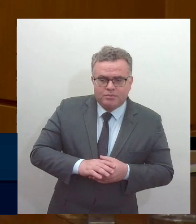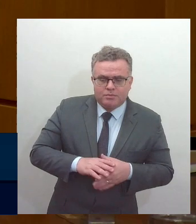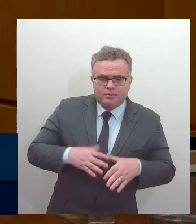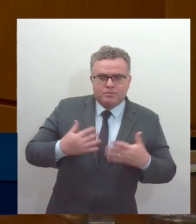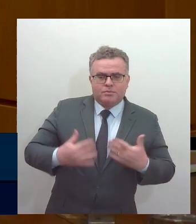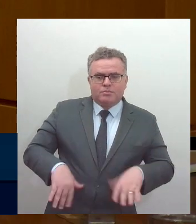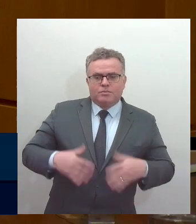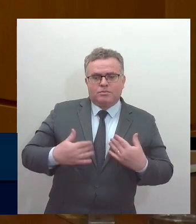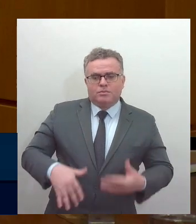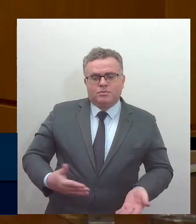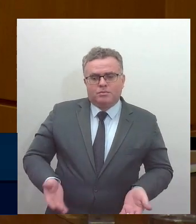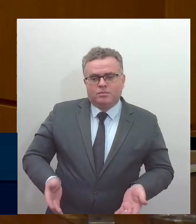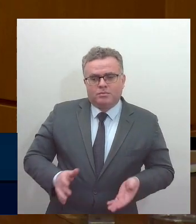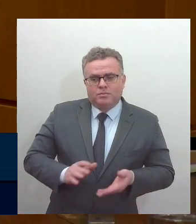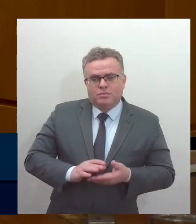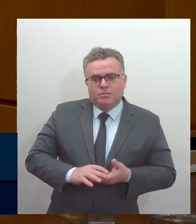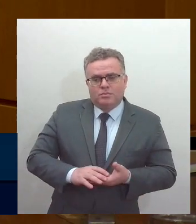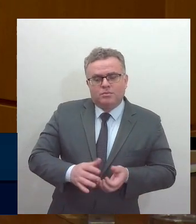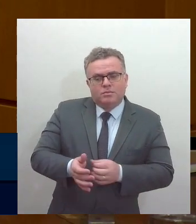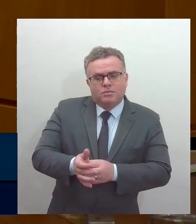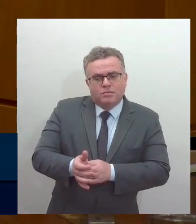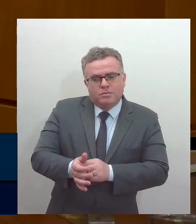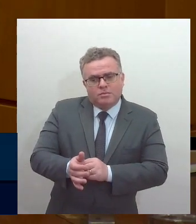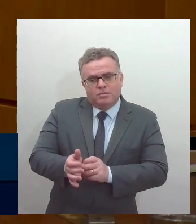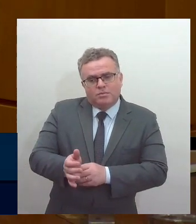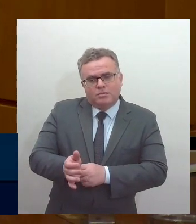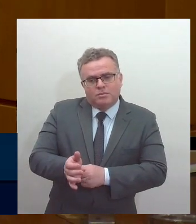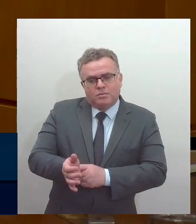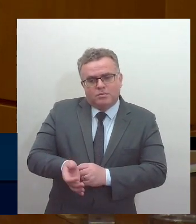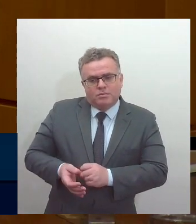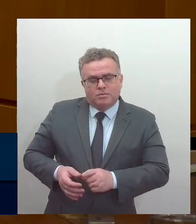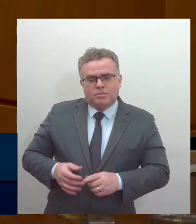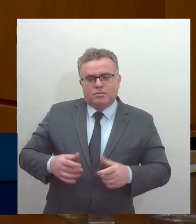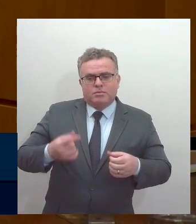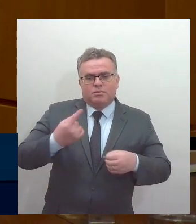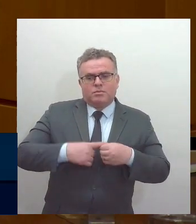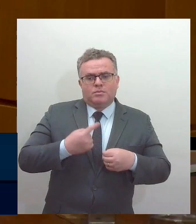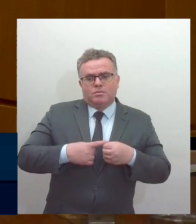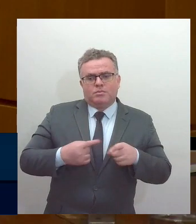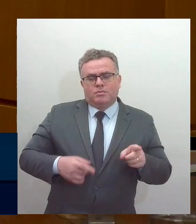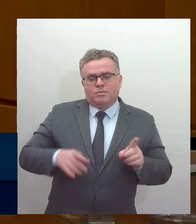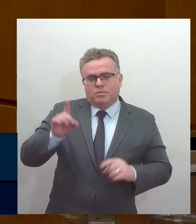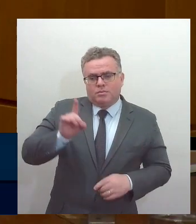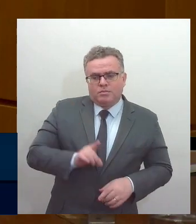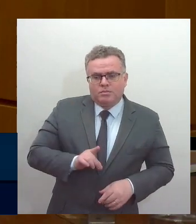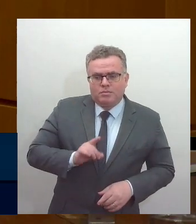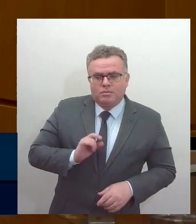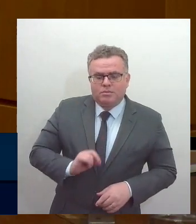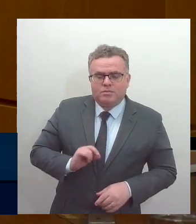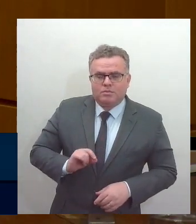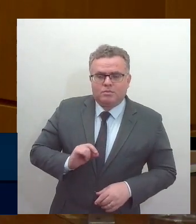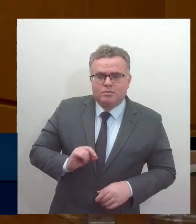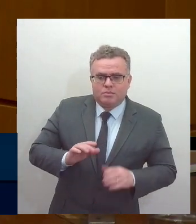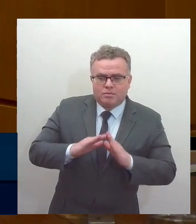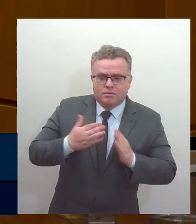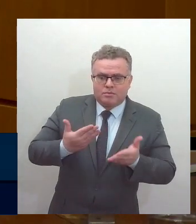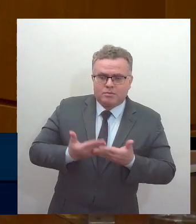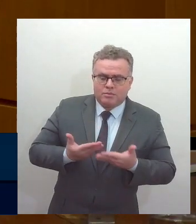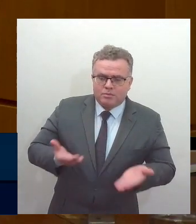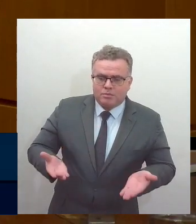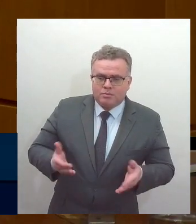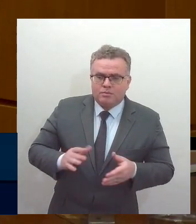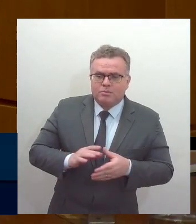na cidade de Pedrinhas, a diretora daquele estabelecimento fazia os seus